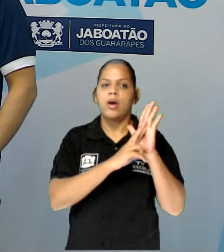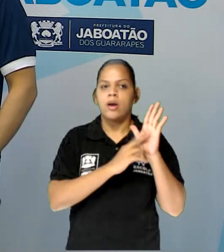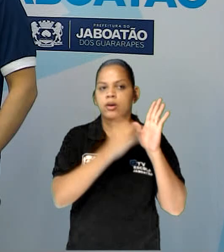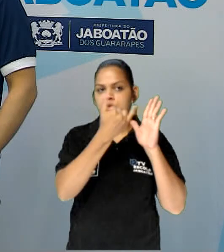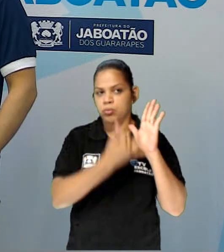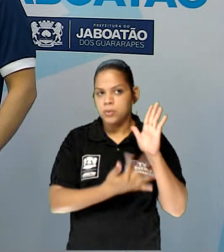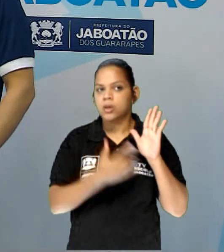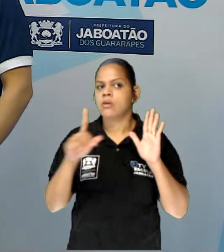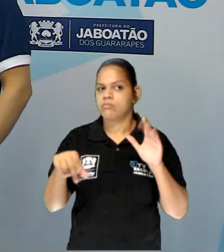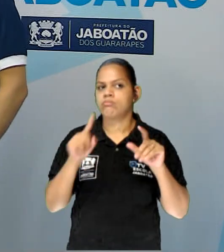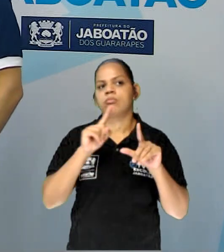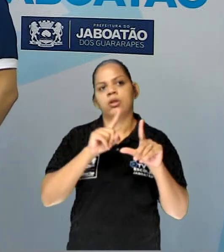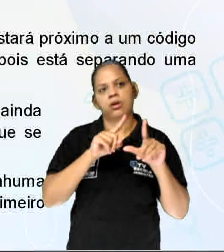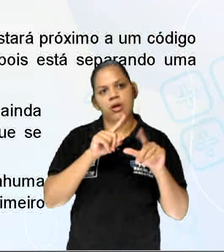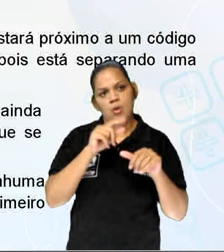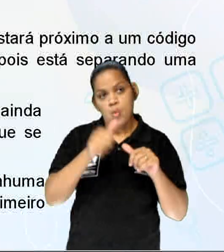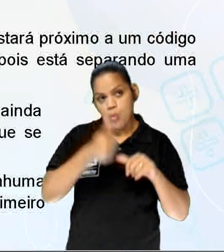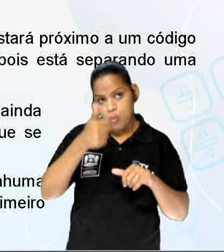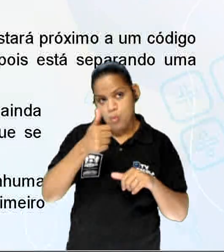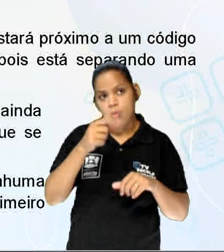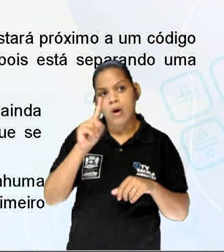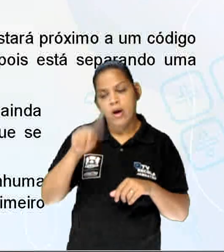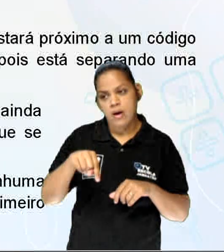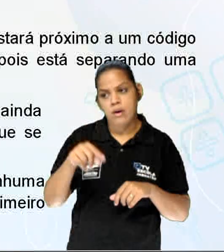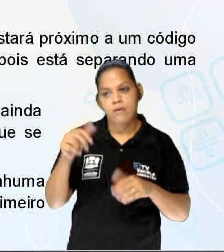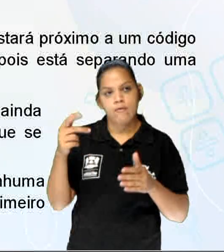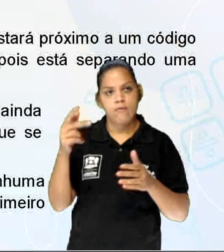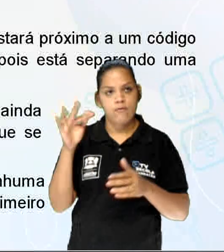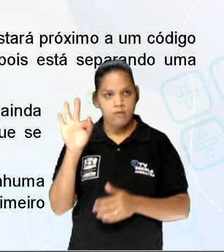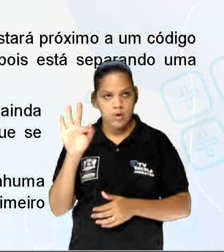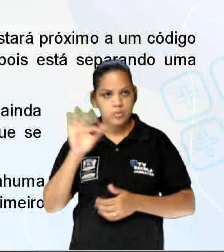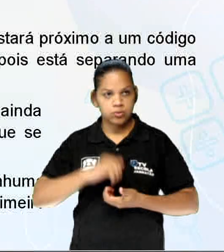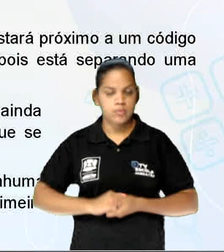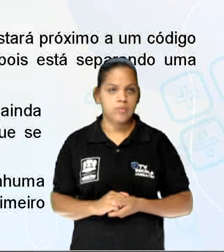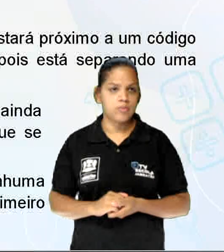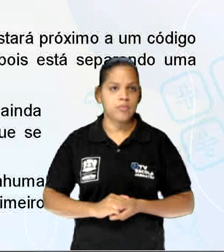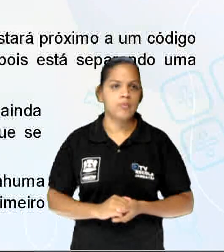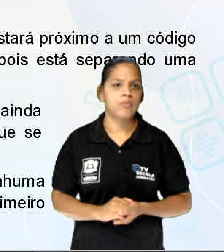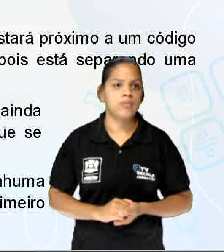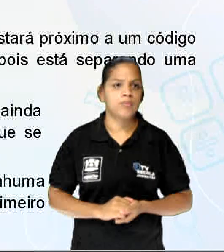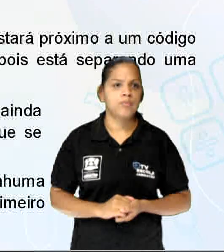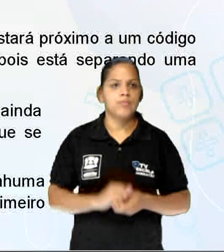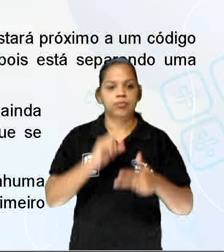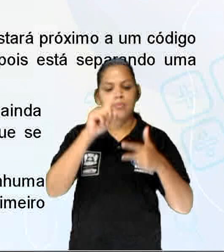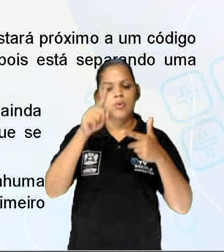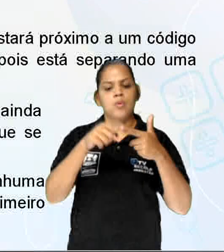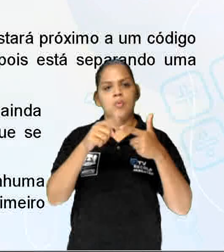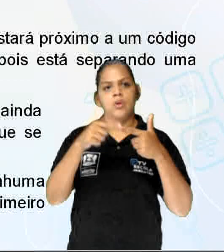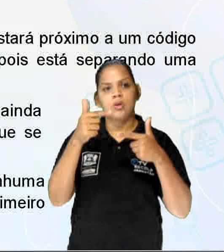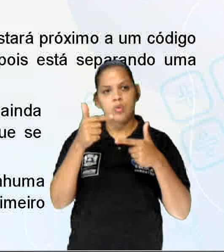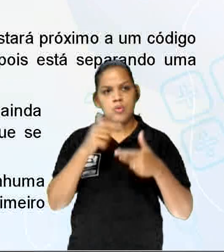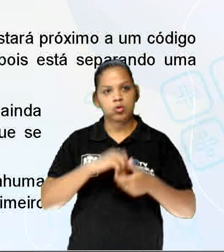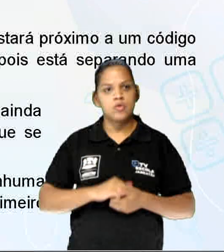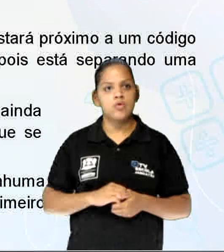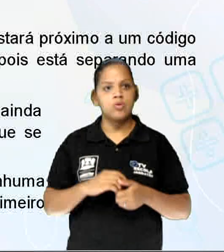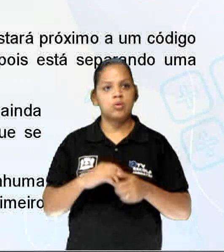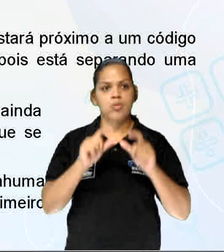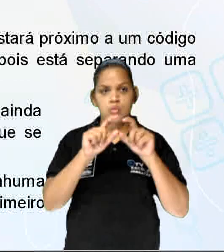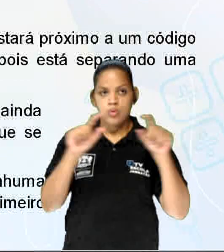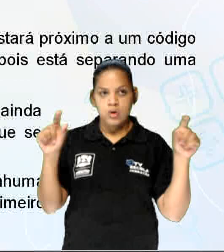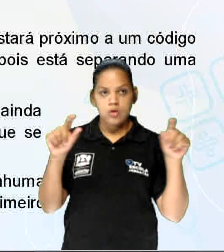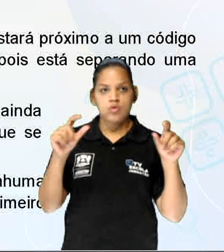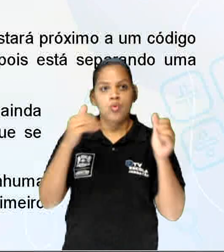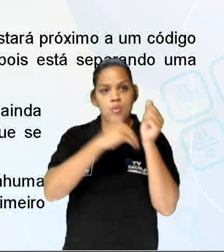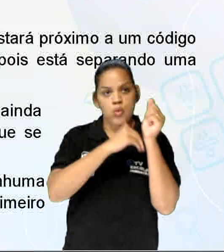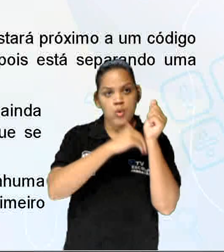falso, certo, gente? Vamos avaliar o item 2. No trecho, o código com